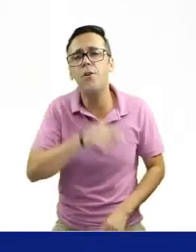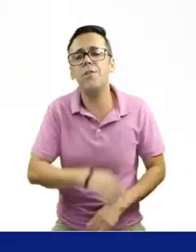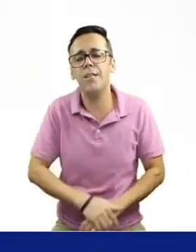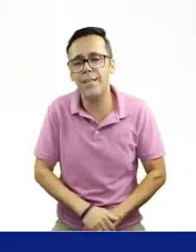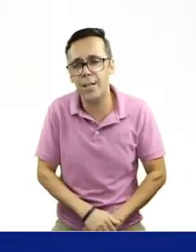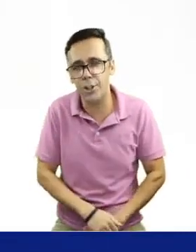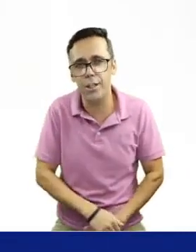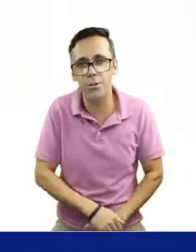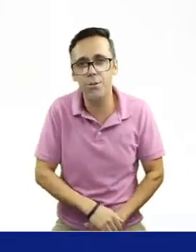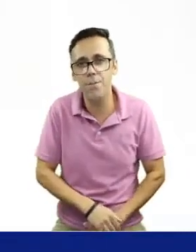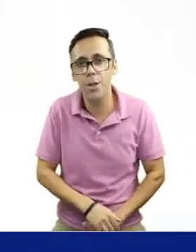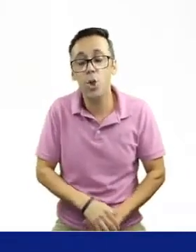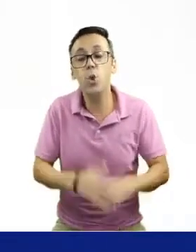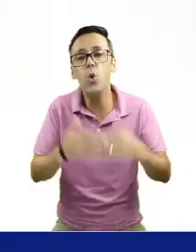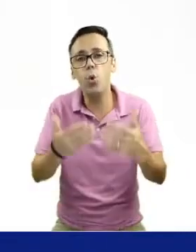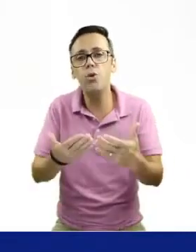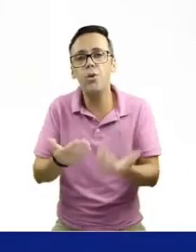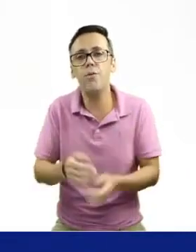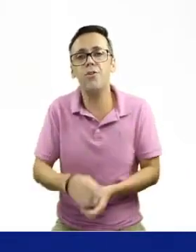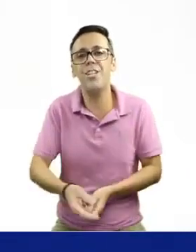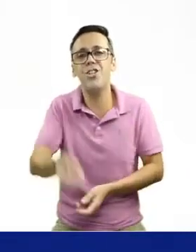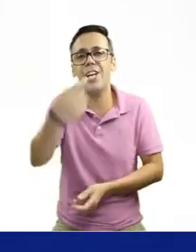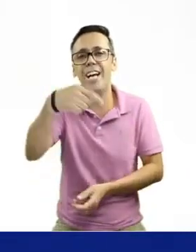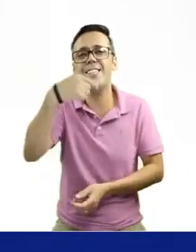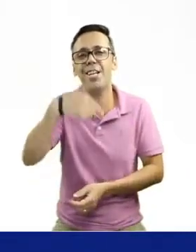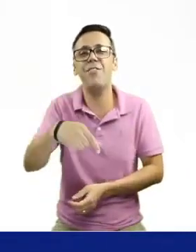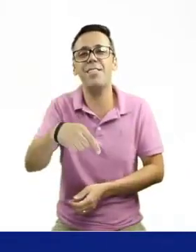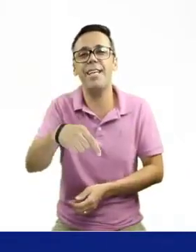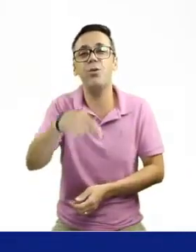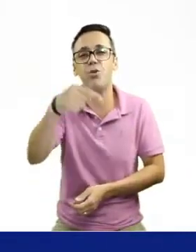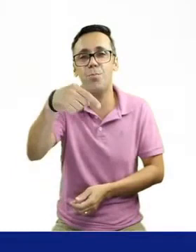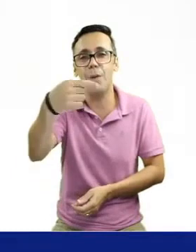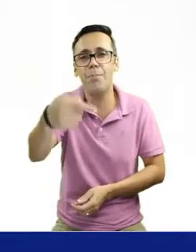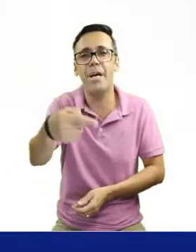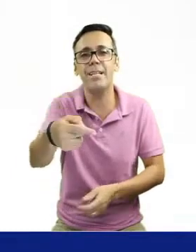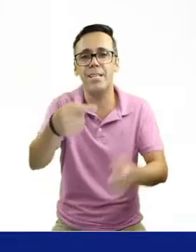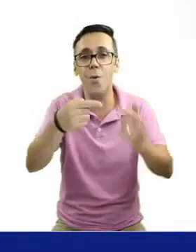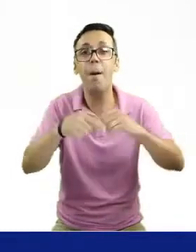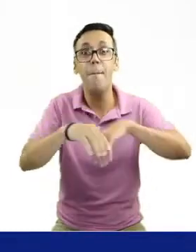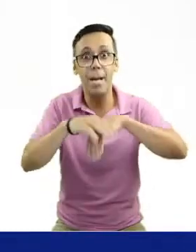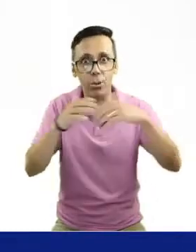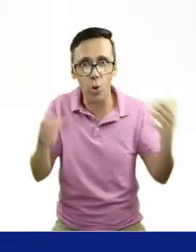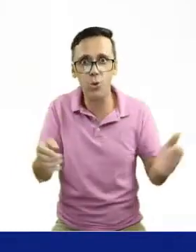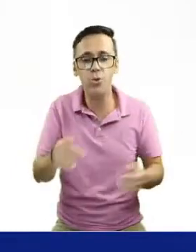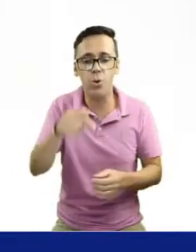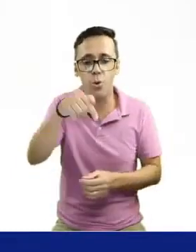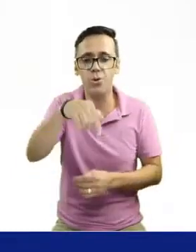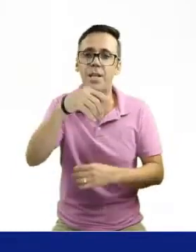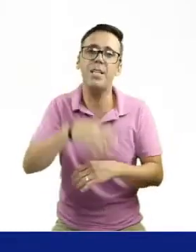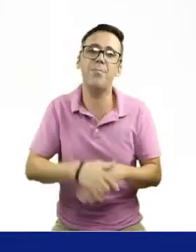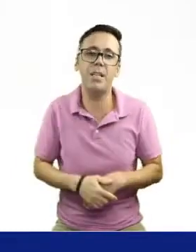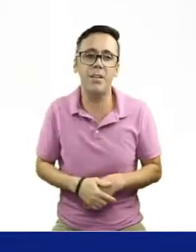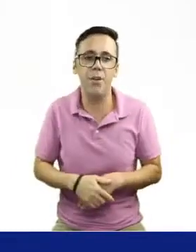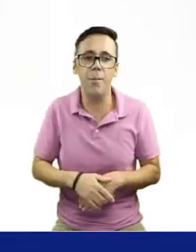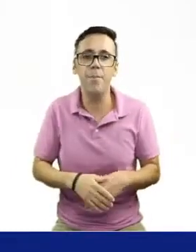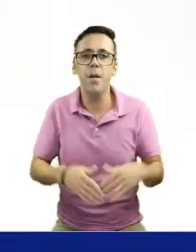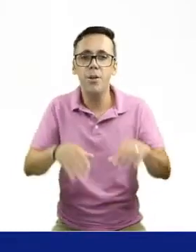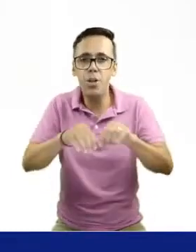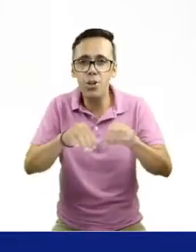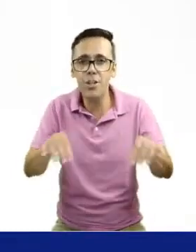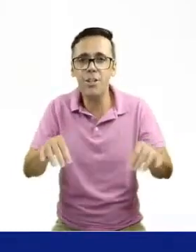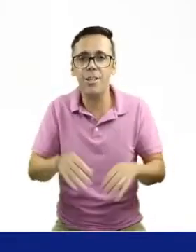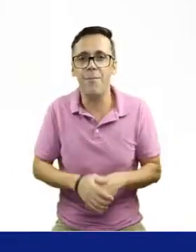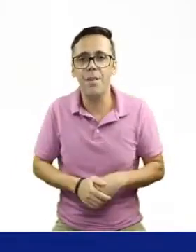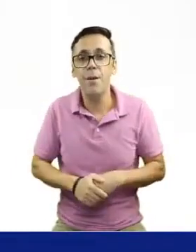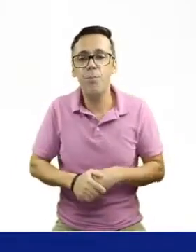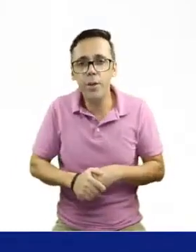comentário O que que você está achando do curso que vocês já está fazendo de preparação para todos os concursos aqui na plataforma